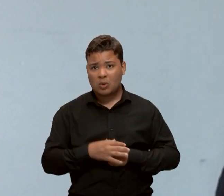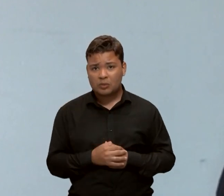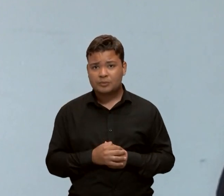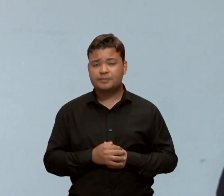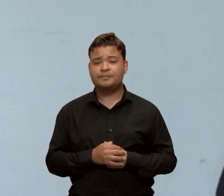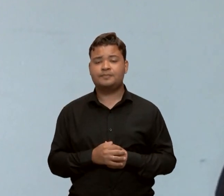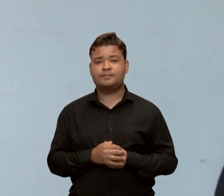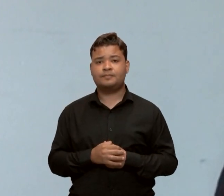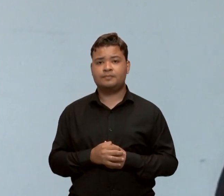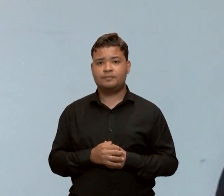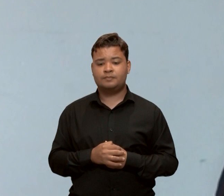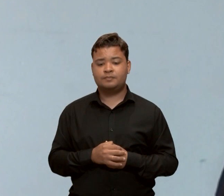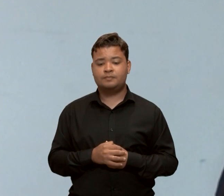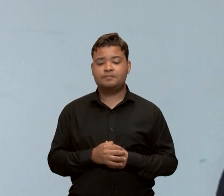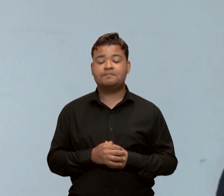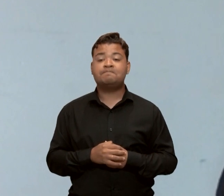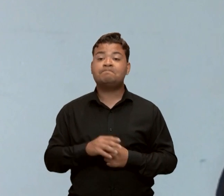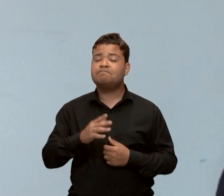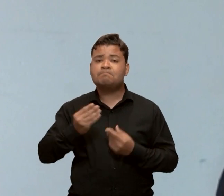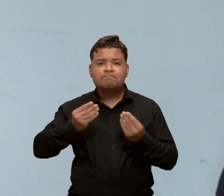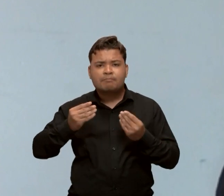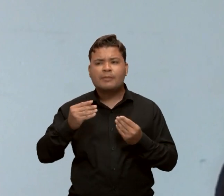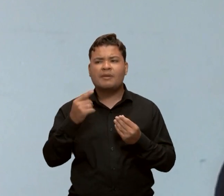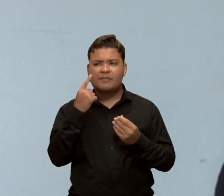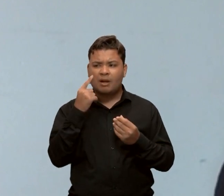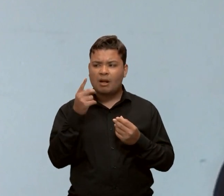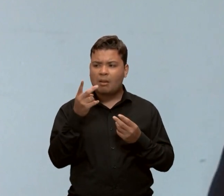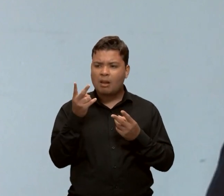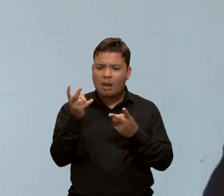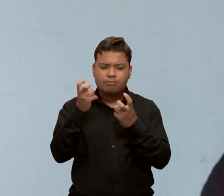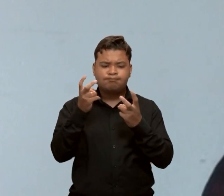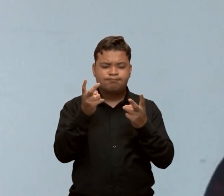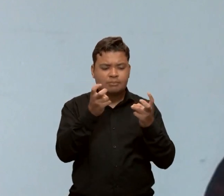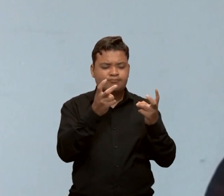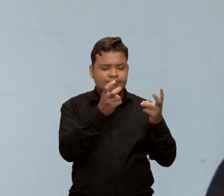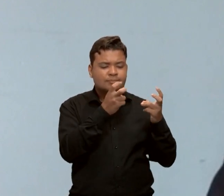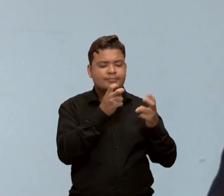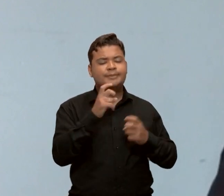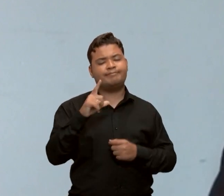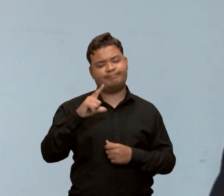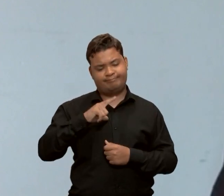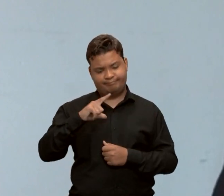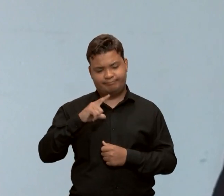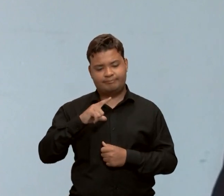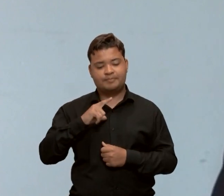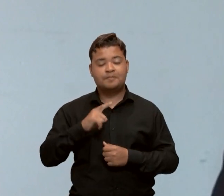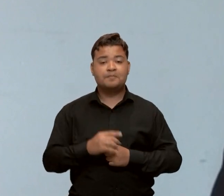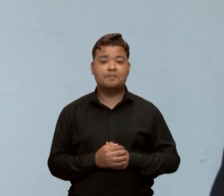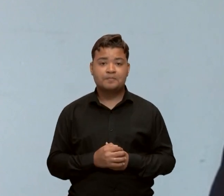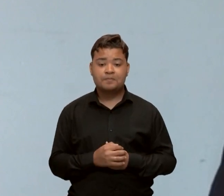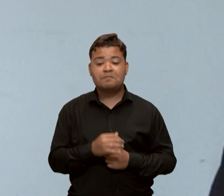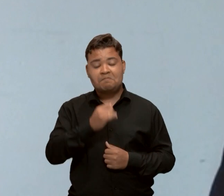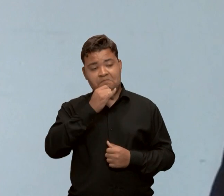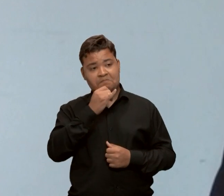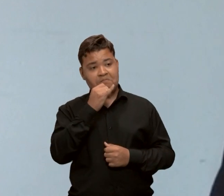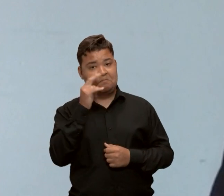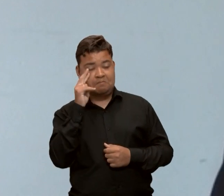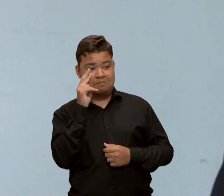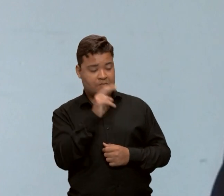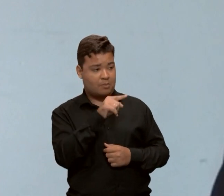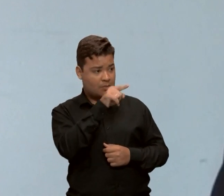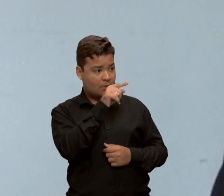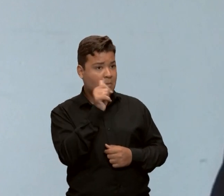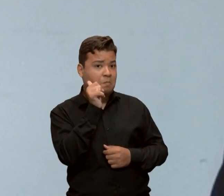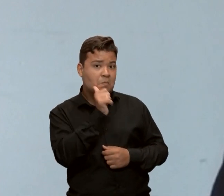são nos detalhes que a gente observa isso, né? Então, quando a gente depara com uma mulher